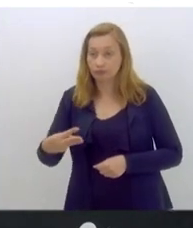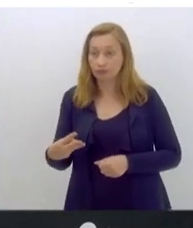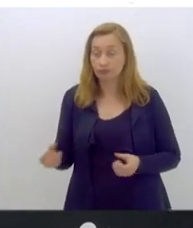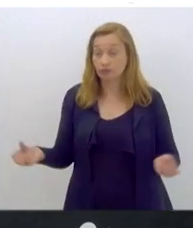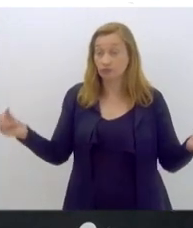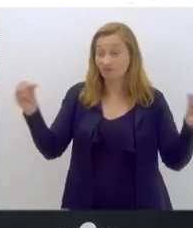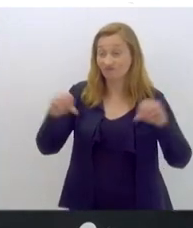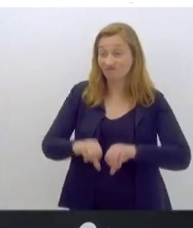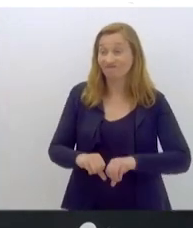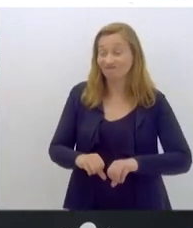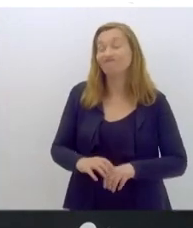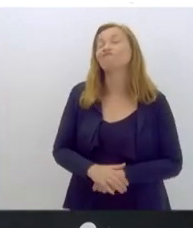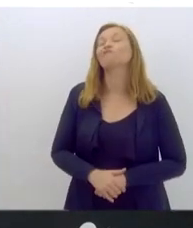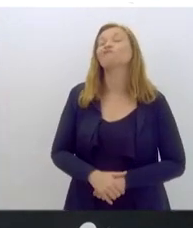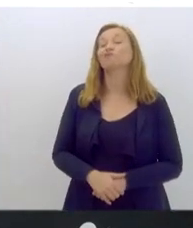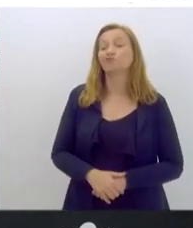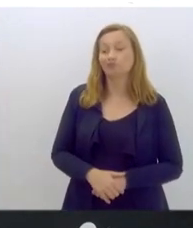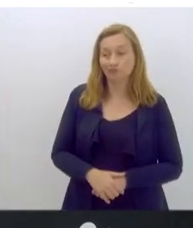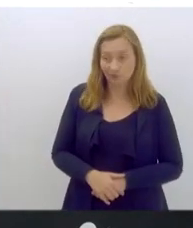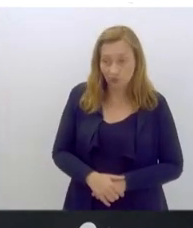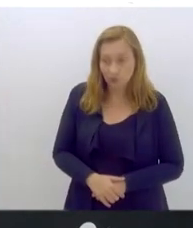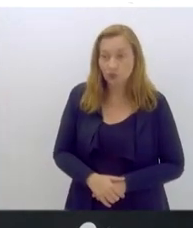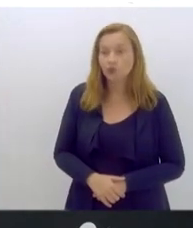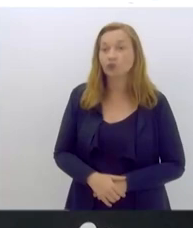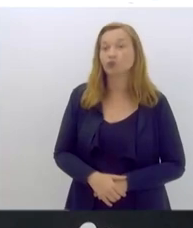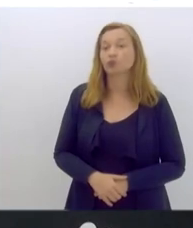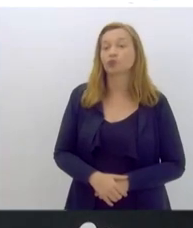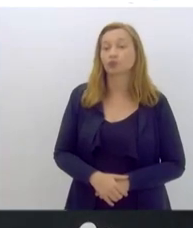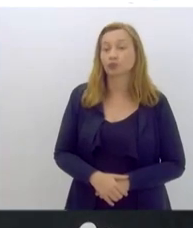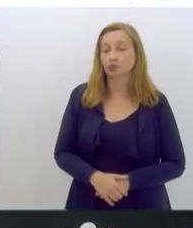ruim muito ruim